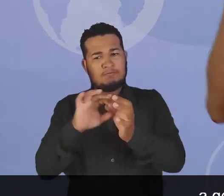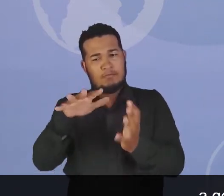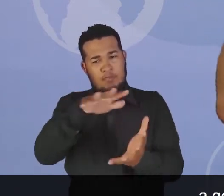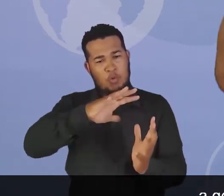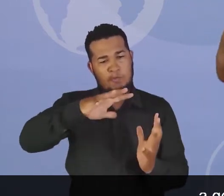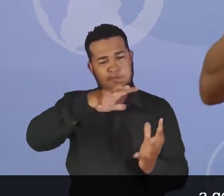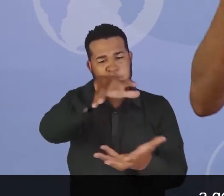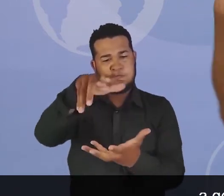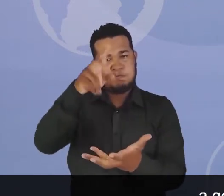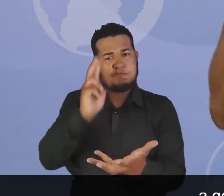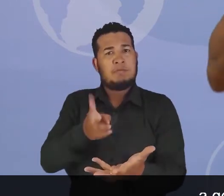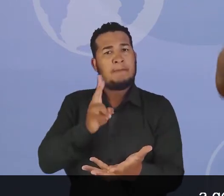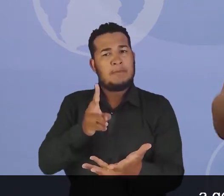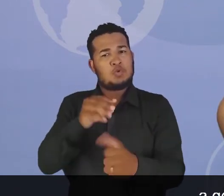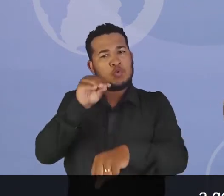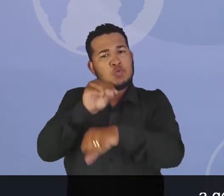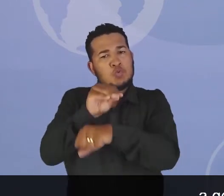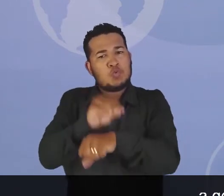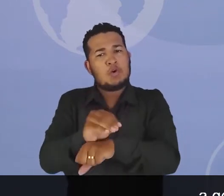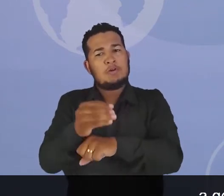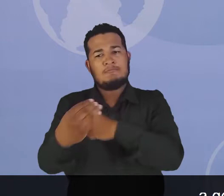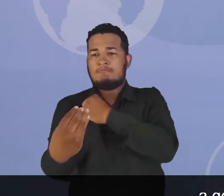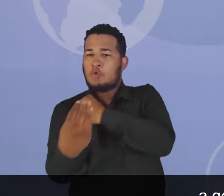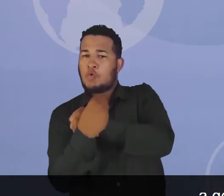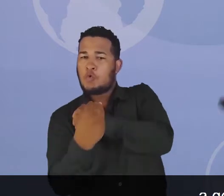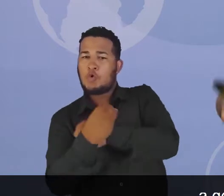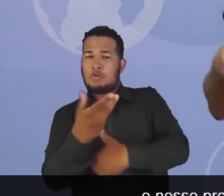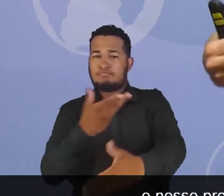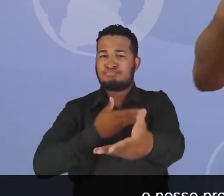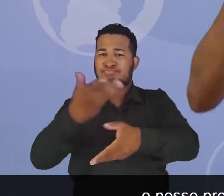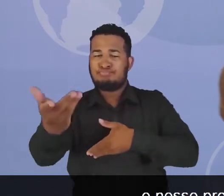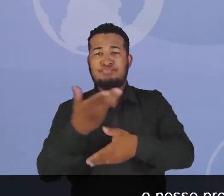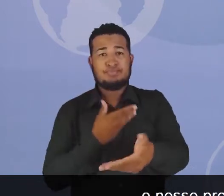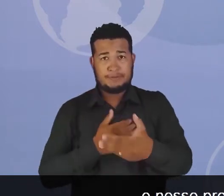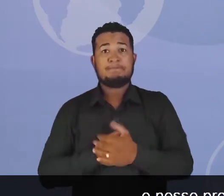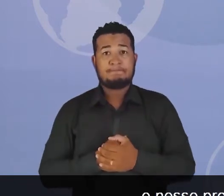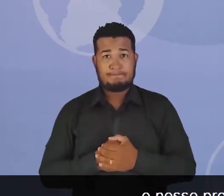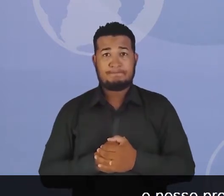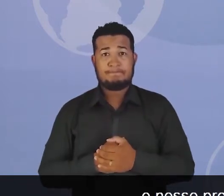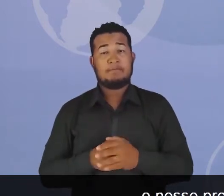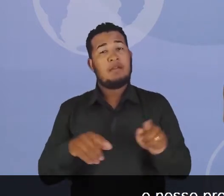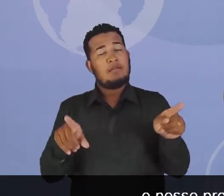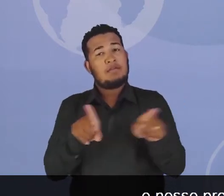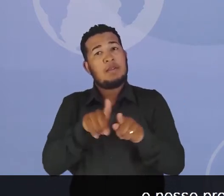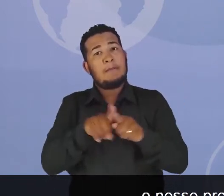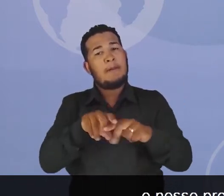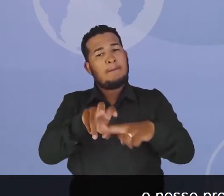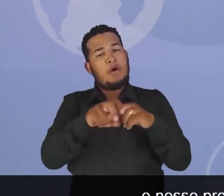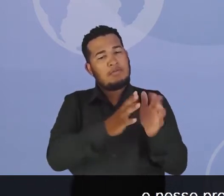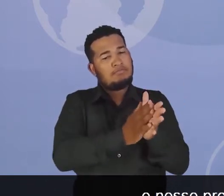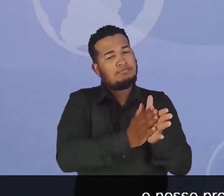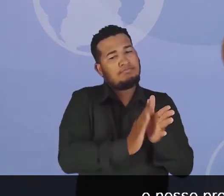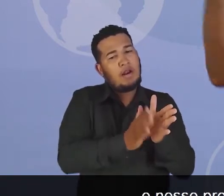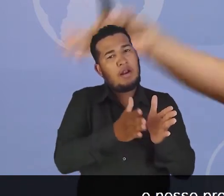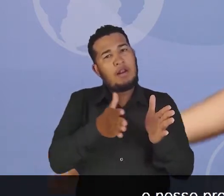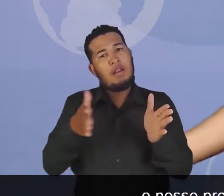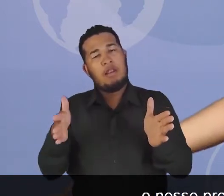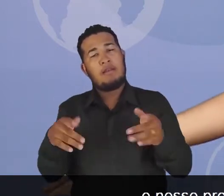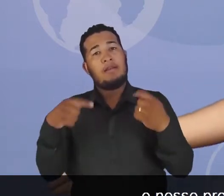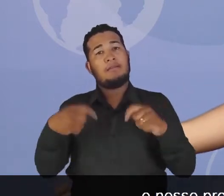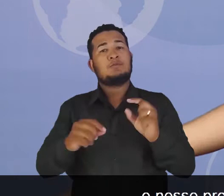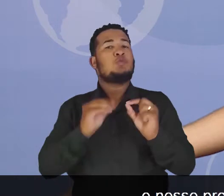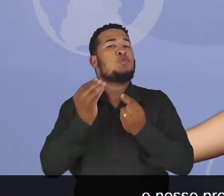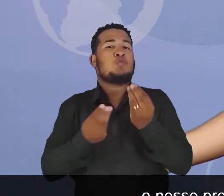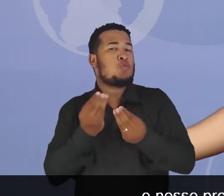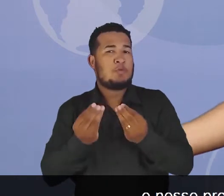mundo, a gente tem que cuidar um do outro na medida do possível. E, nesse processo, a gente tem que